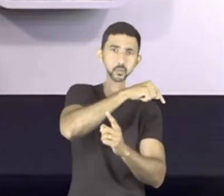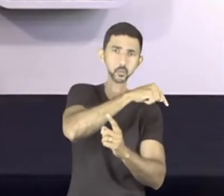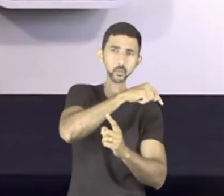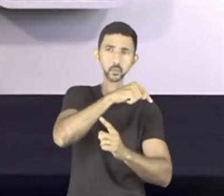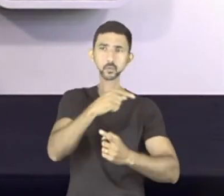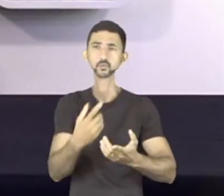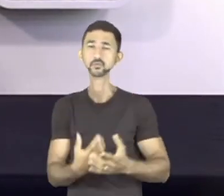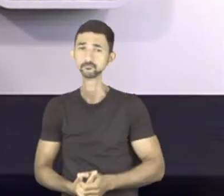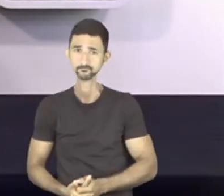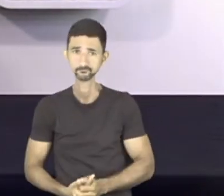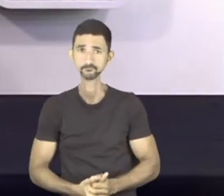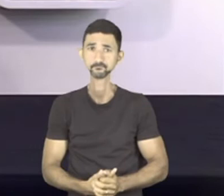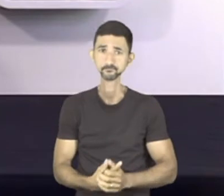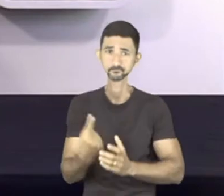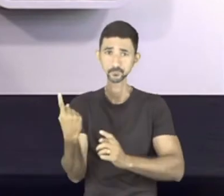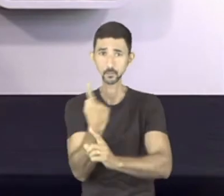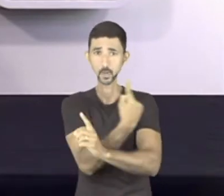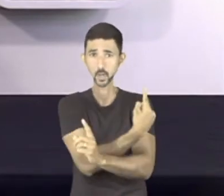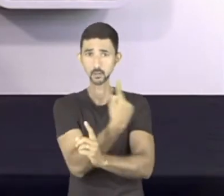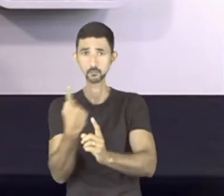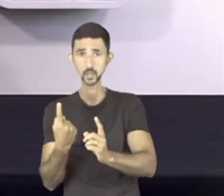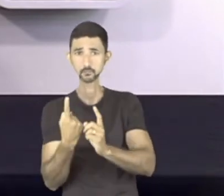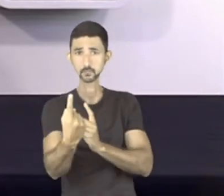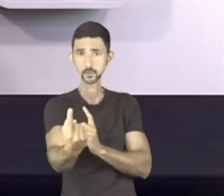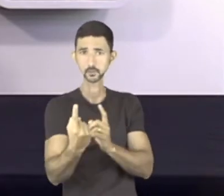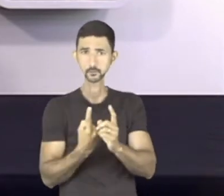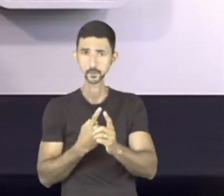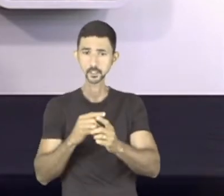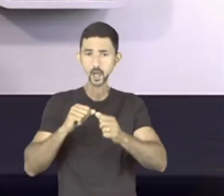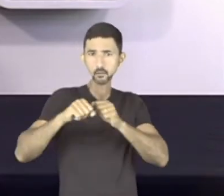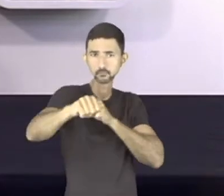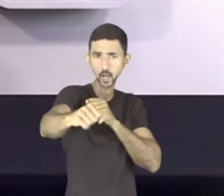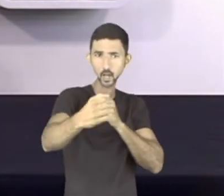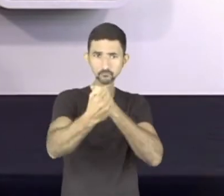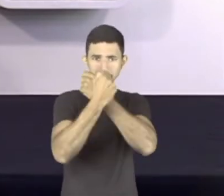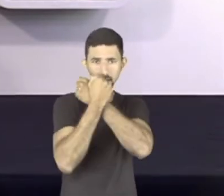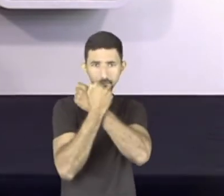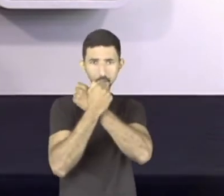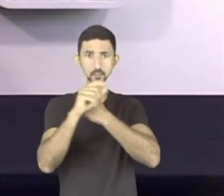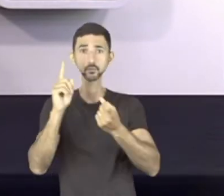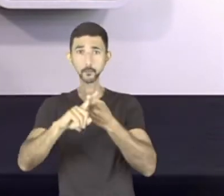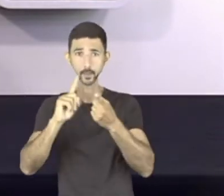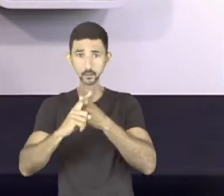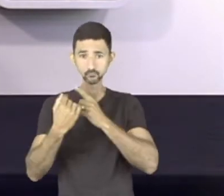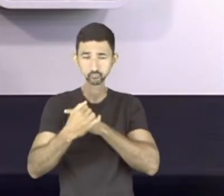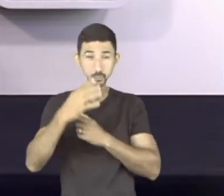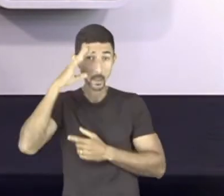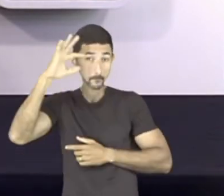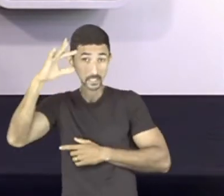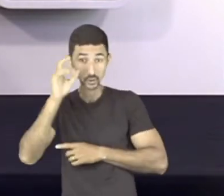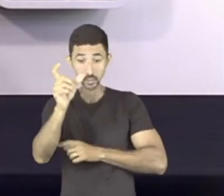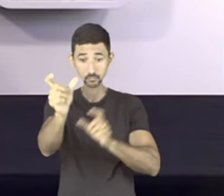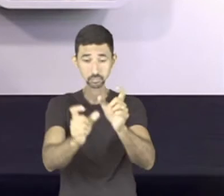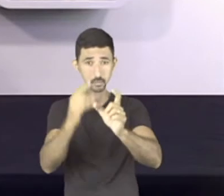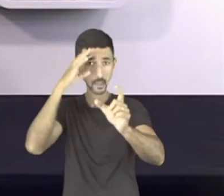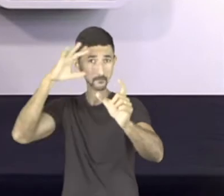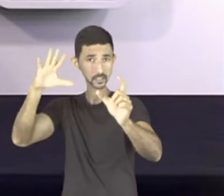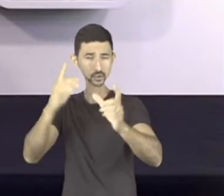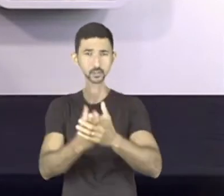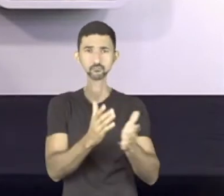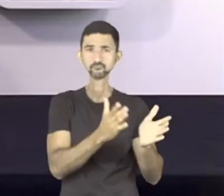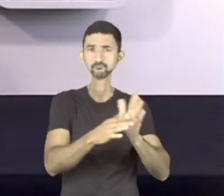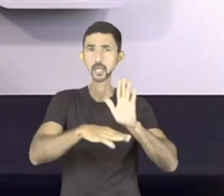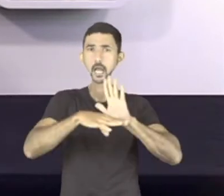lado e para o outro, simulando movimentos de atacar e defender. Tá? Então, cada graduação vai